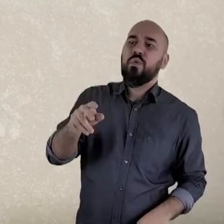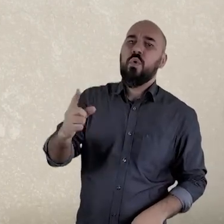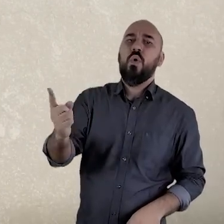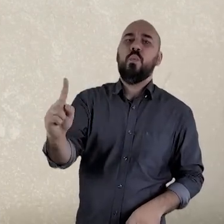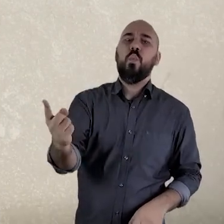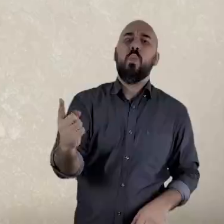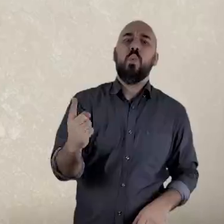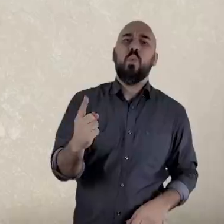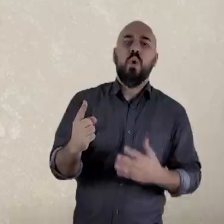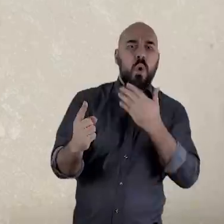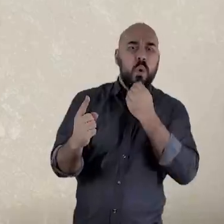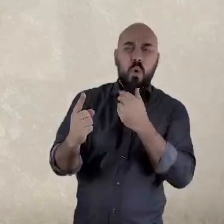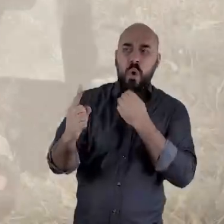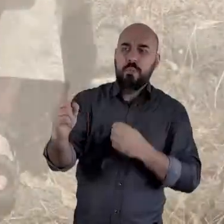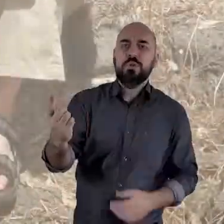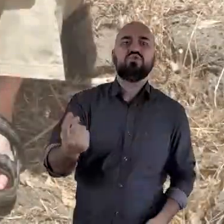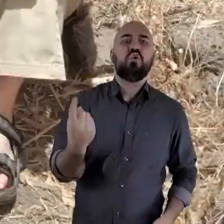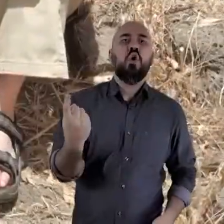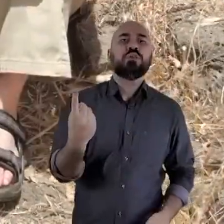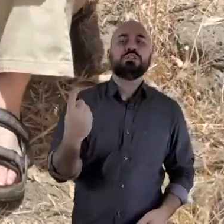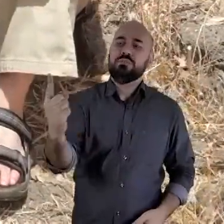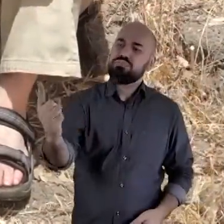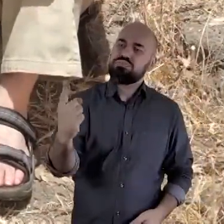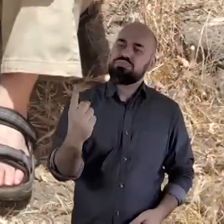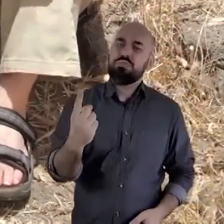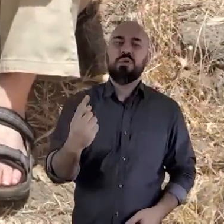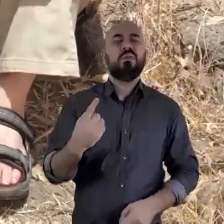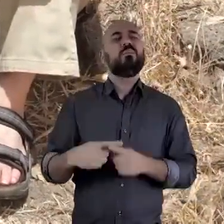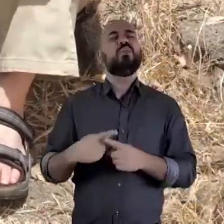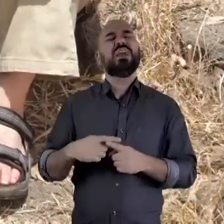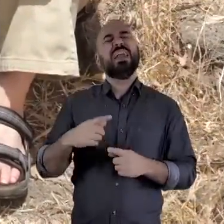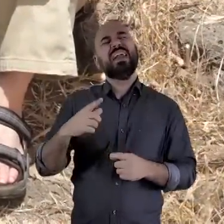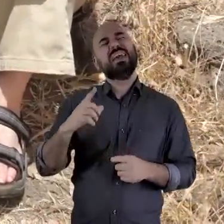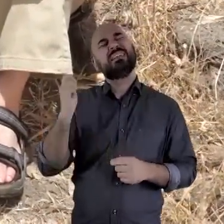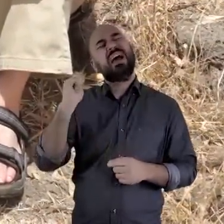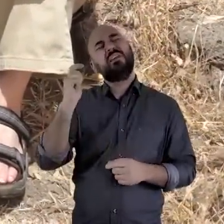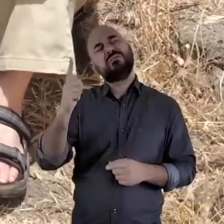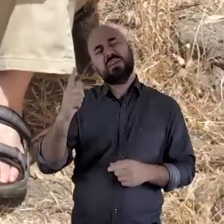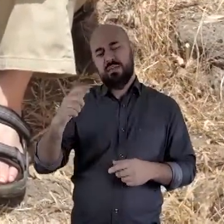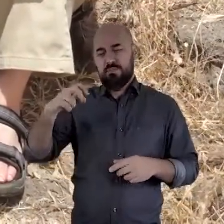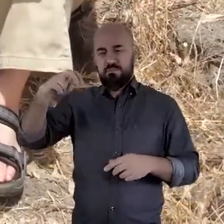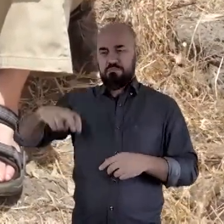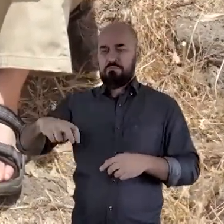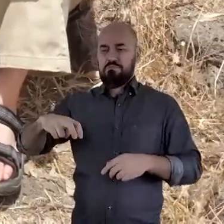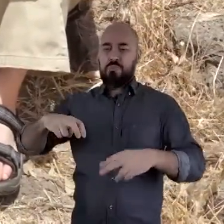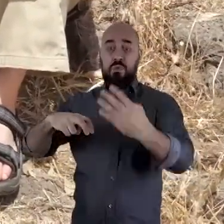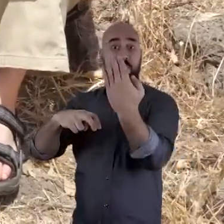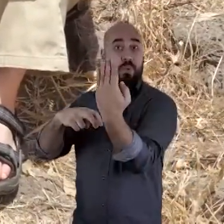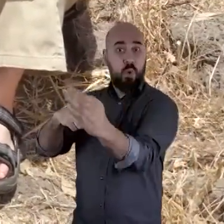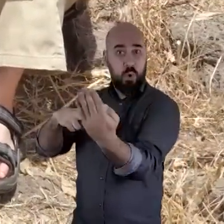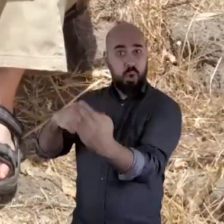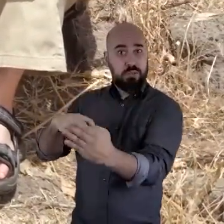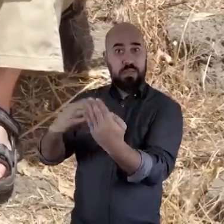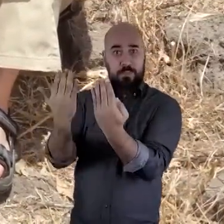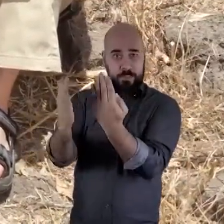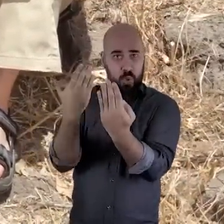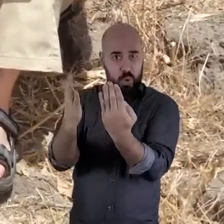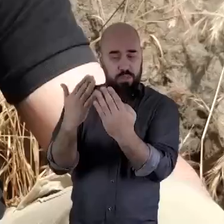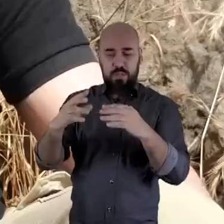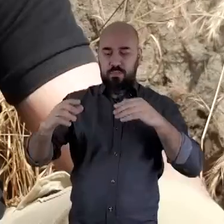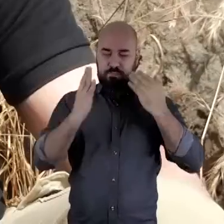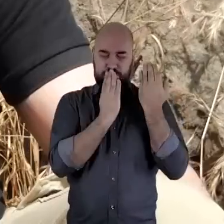correndo sozinho. Por que Davi estava sentado sobre os 2 portões da cidade? É lógico que esse episódio não aconteceu aqui, não foi